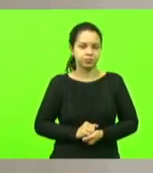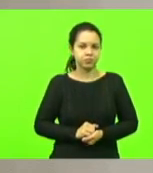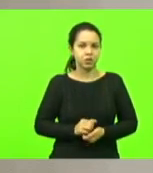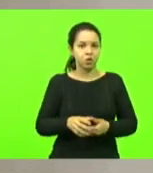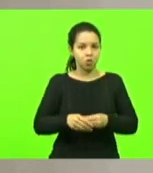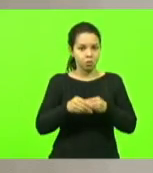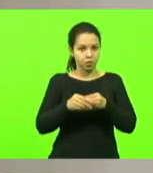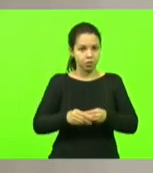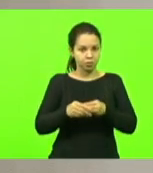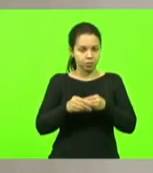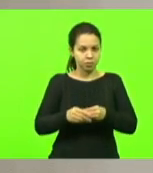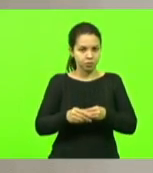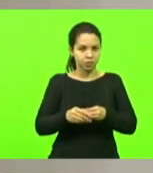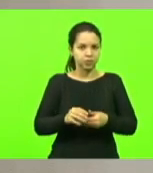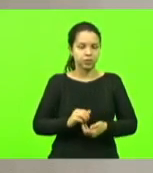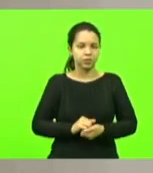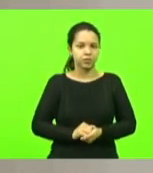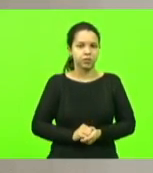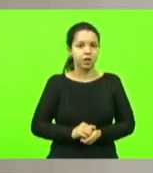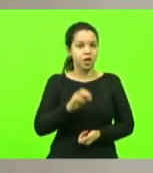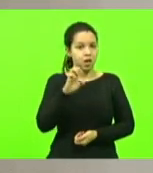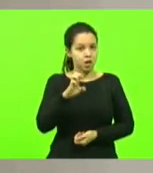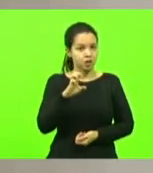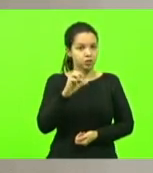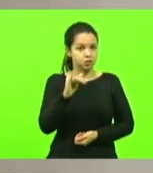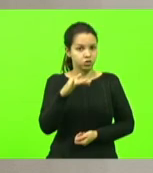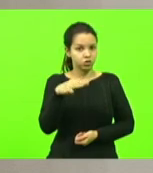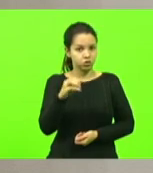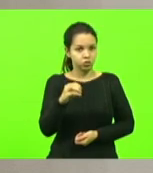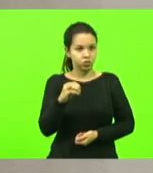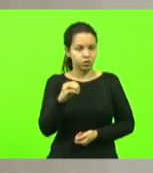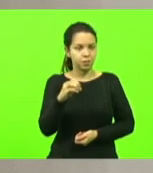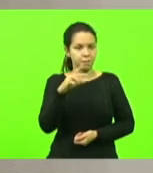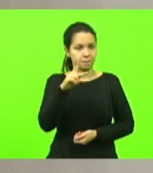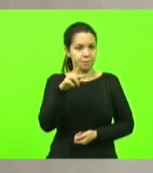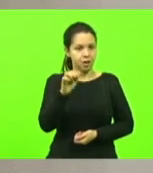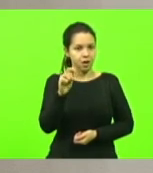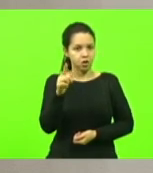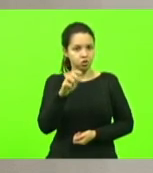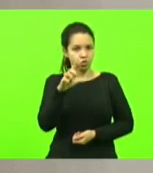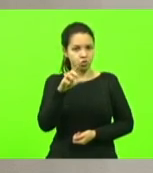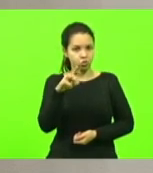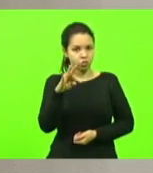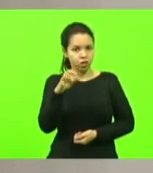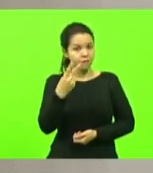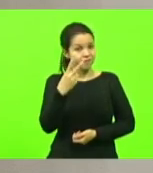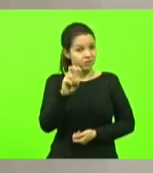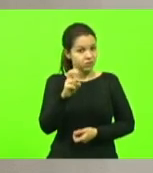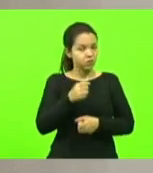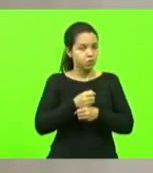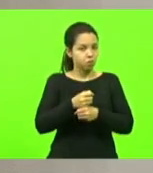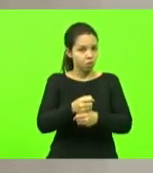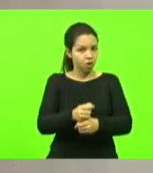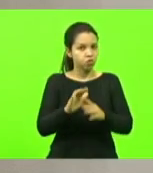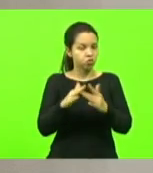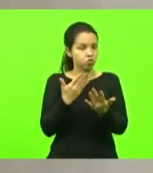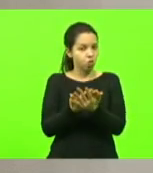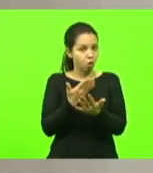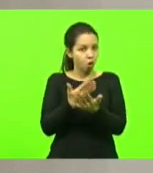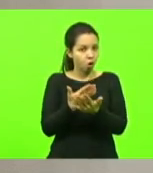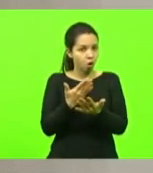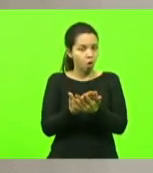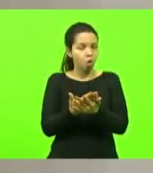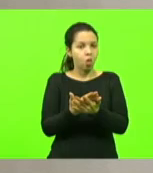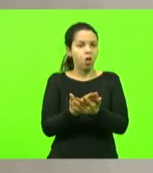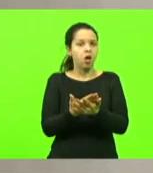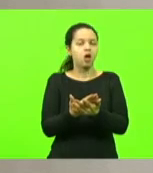cumprimentando o senhor Écio da Paz Dutra pelos 25 anos da Escola de Futebol Cruz